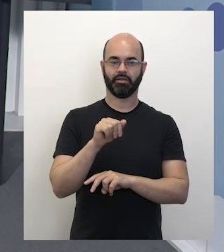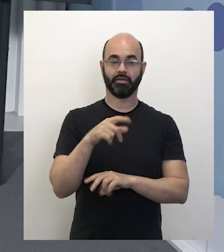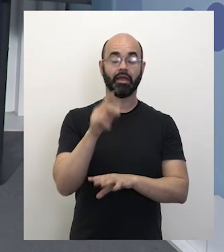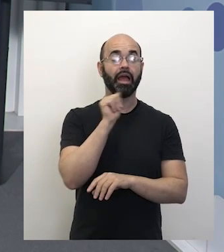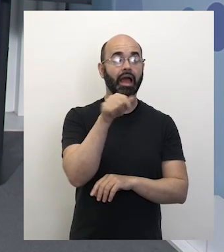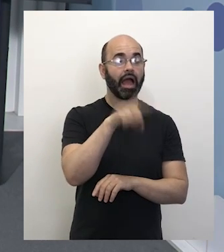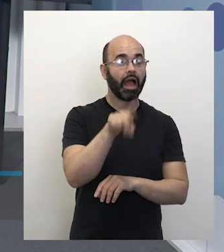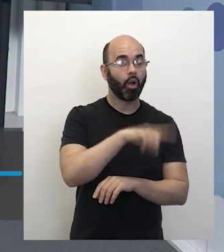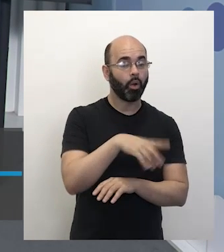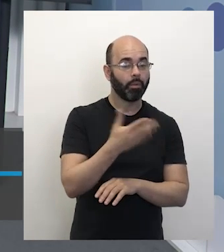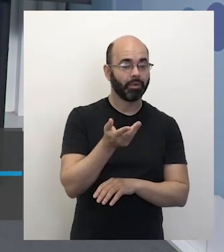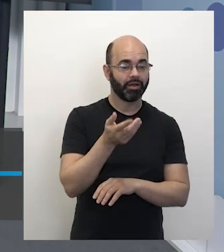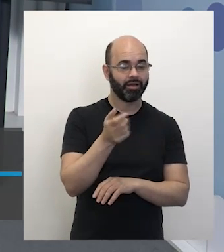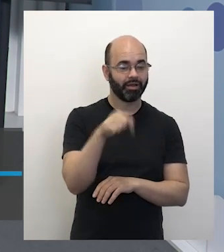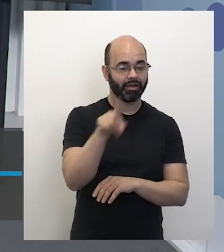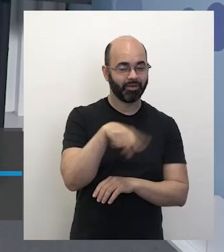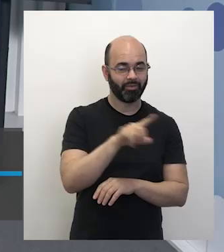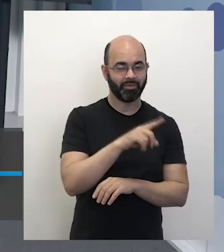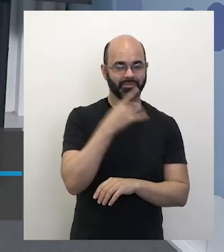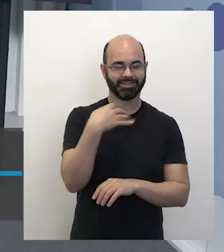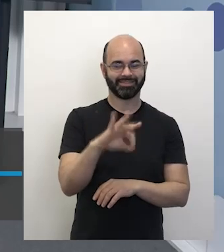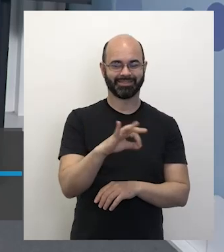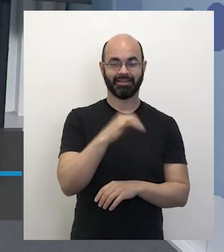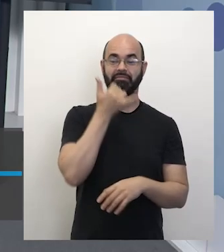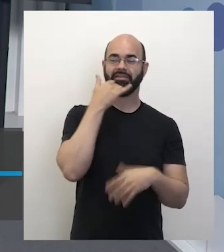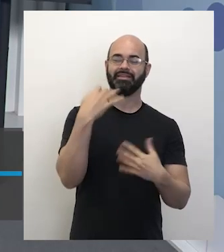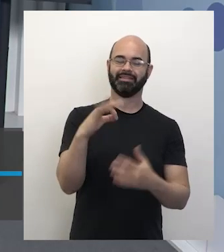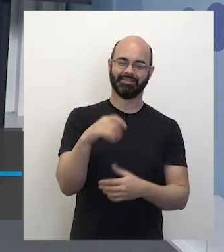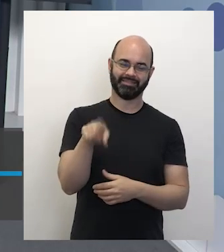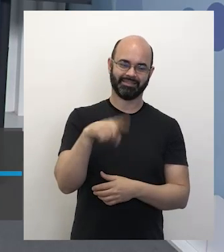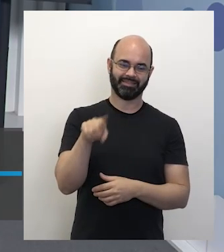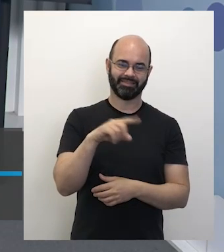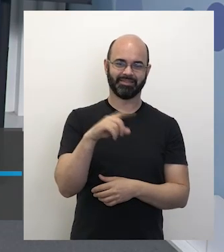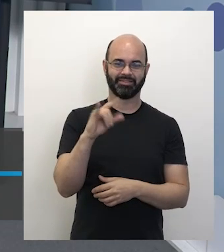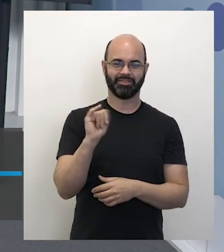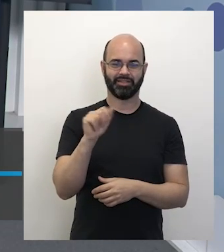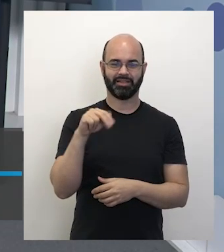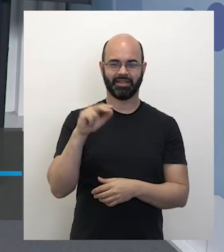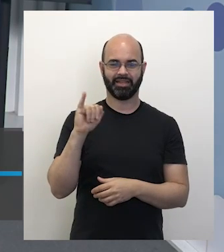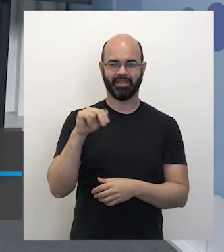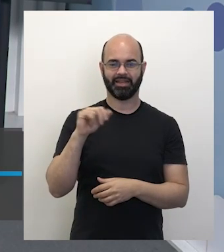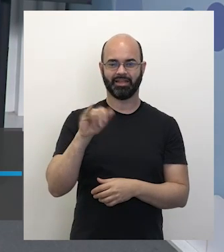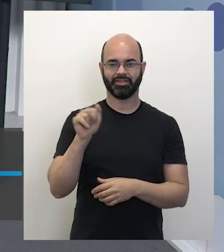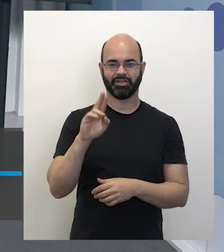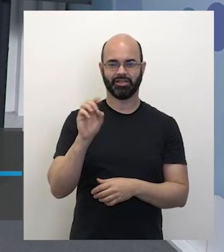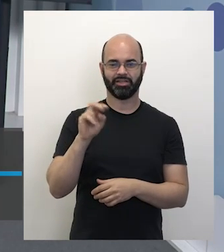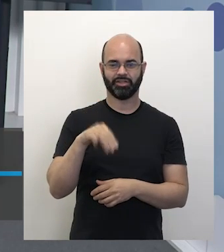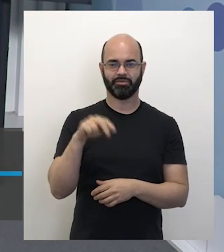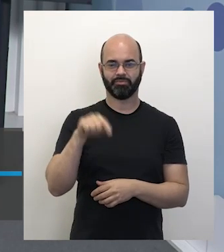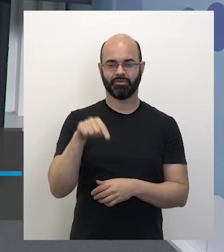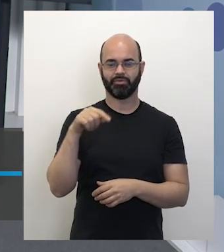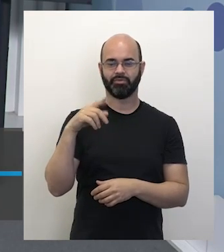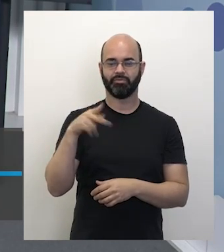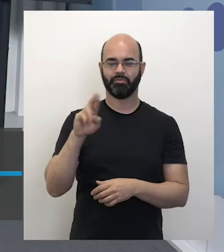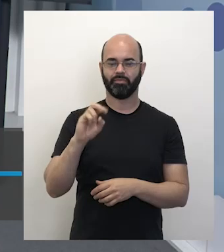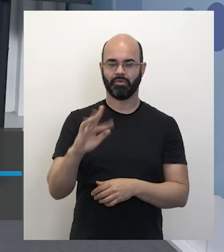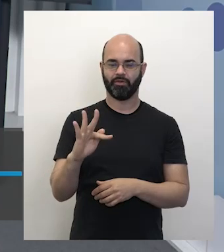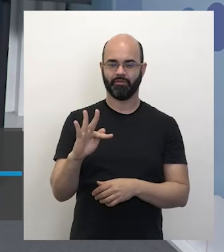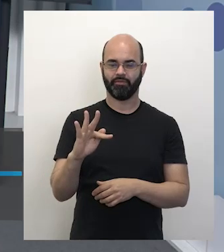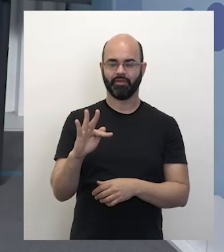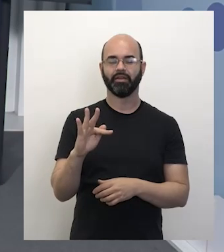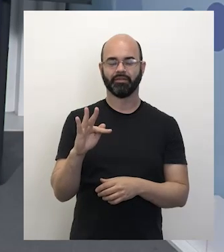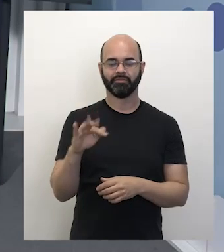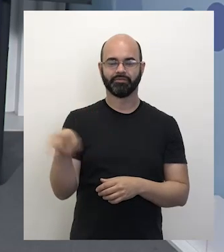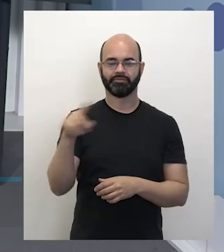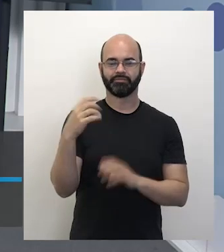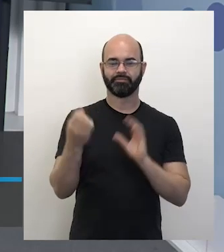Arroba. Hashtag arroba. Arroba janaínajardim.prof ou na hashtag eu no CMSP. Nós adoramos